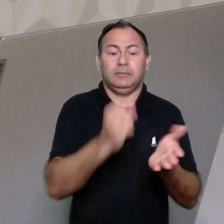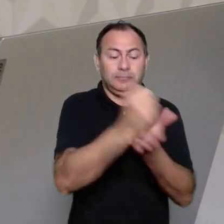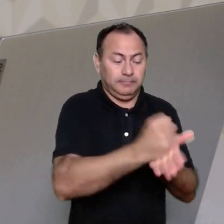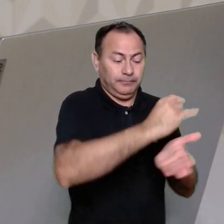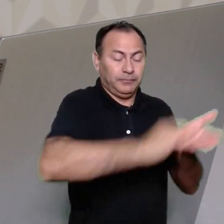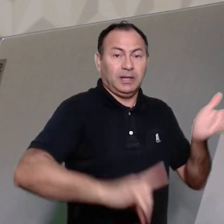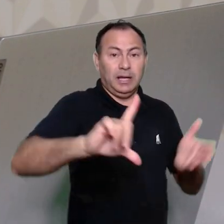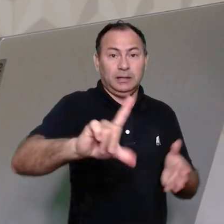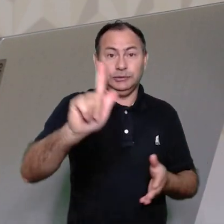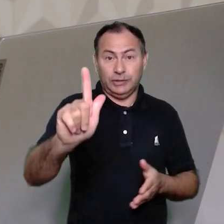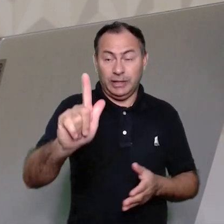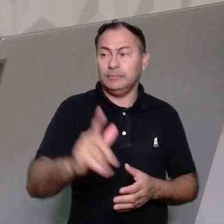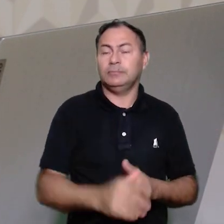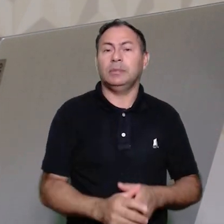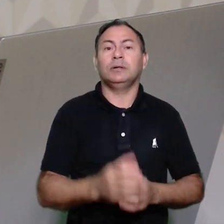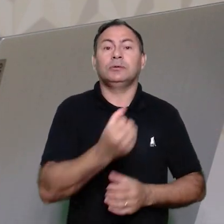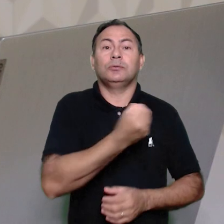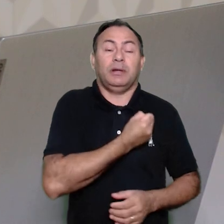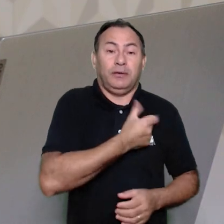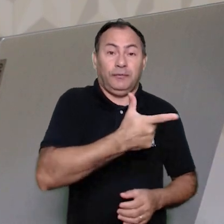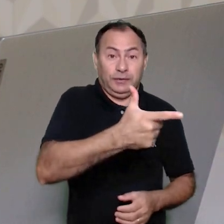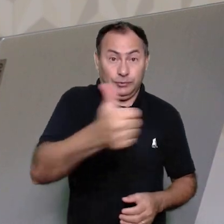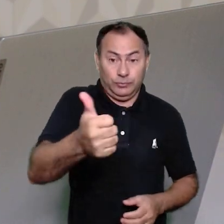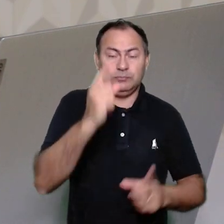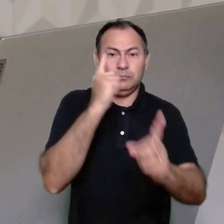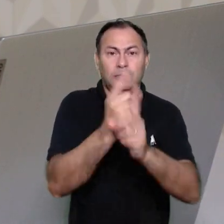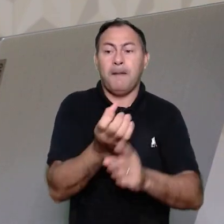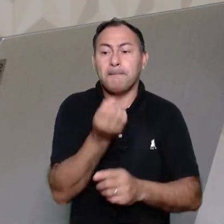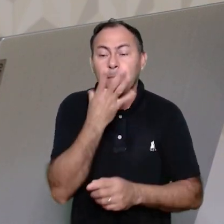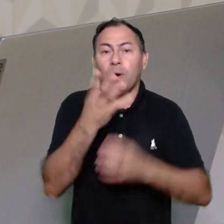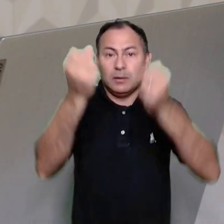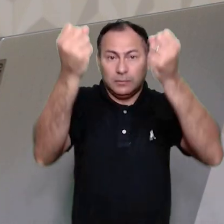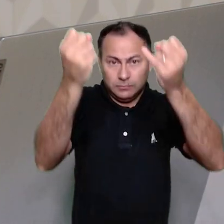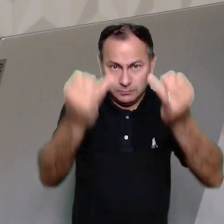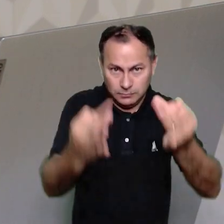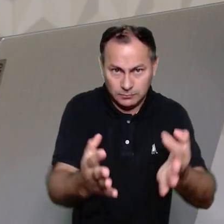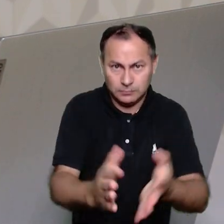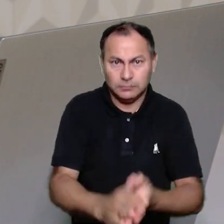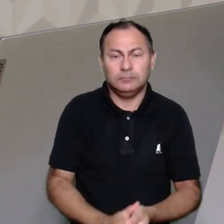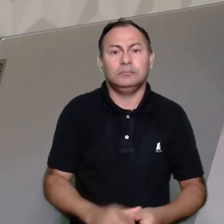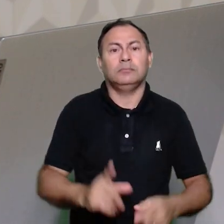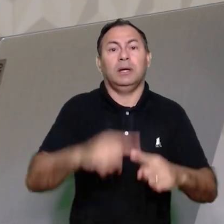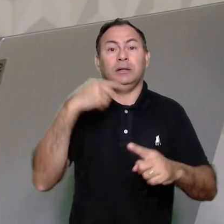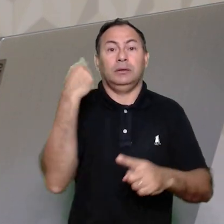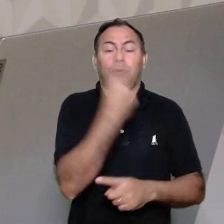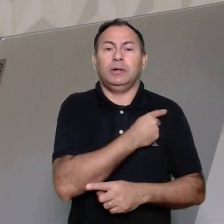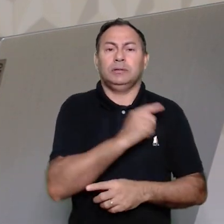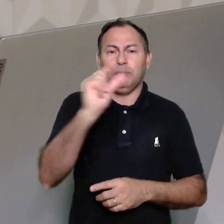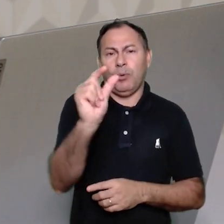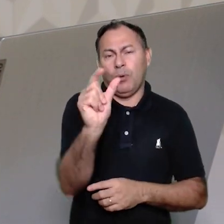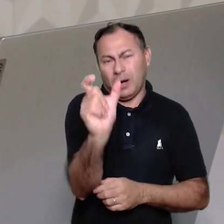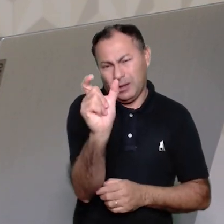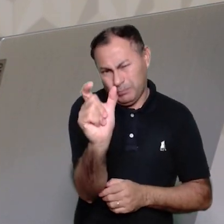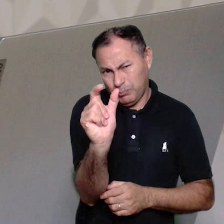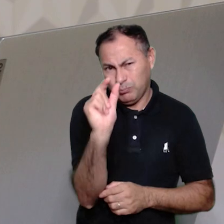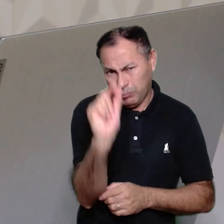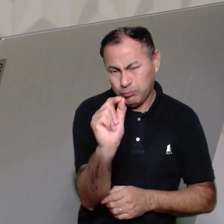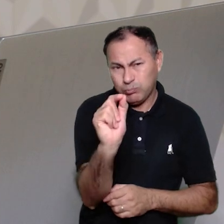Gentium no número 21, você vai encontrar ali uma boa explicação, né? Mas nós aqui em poucas